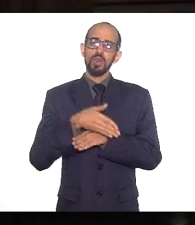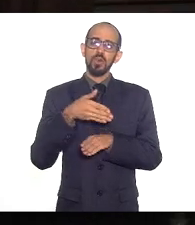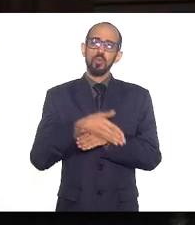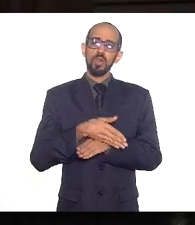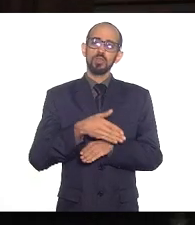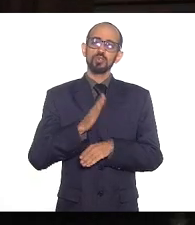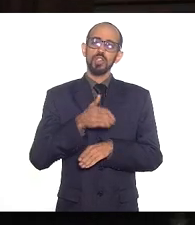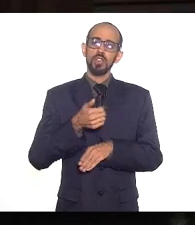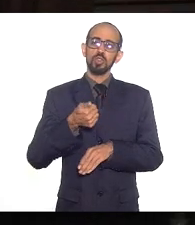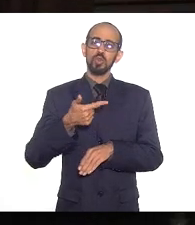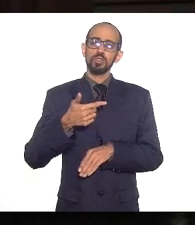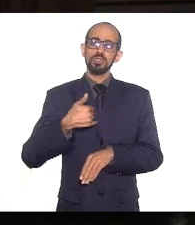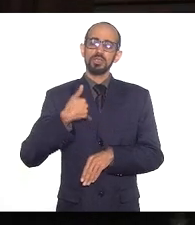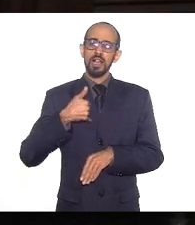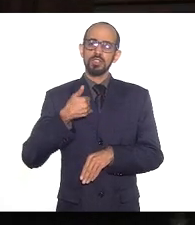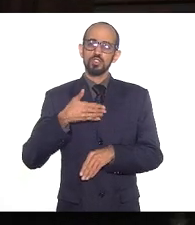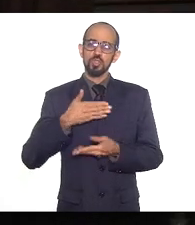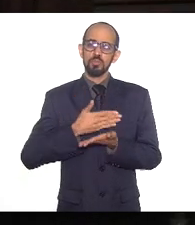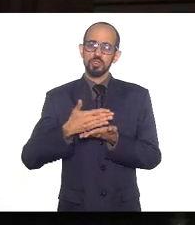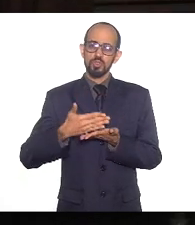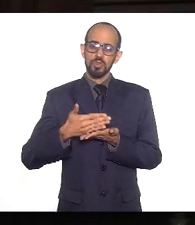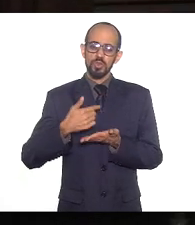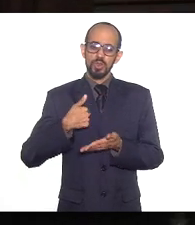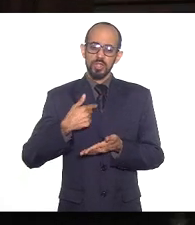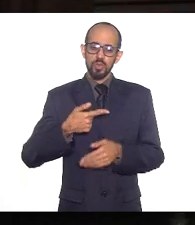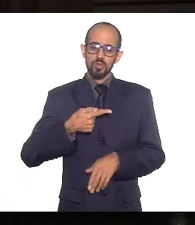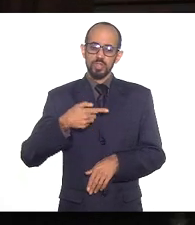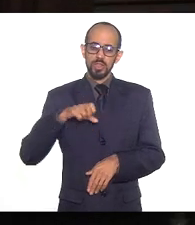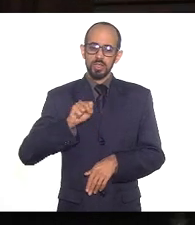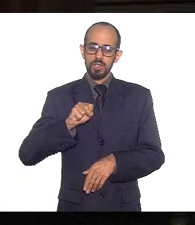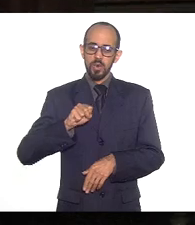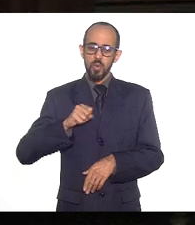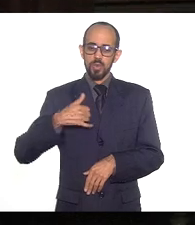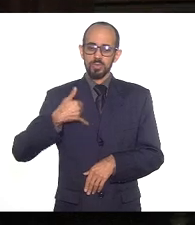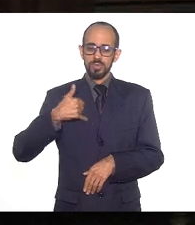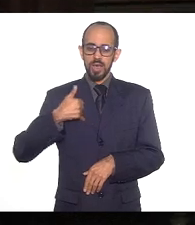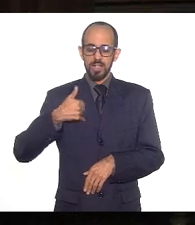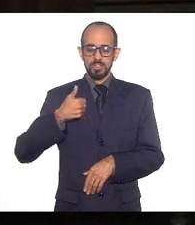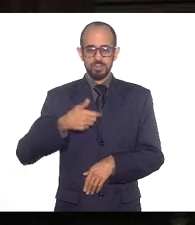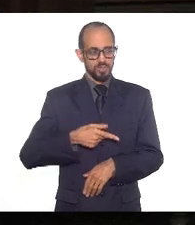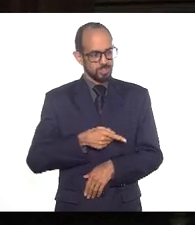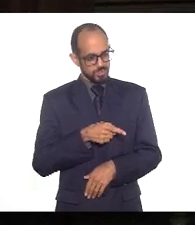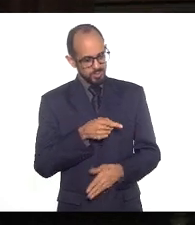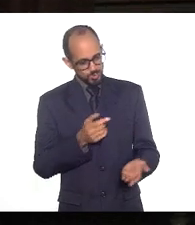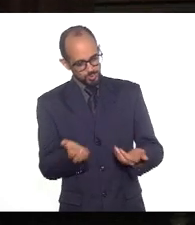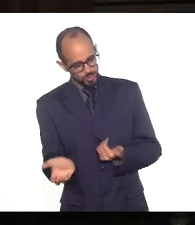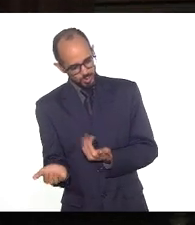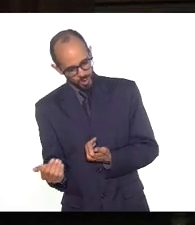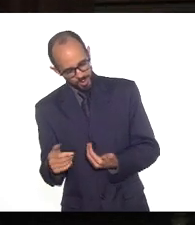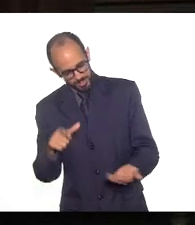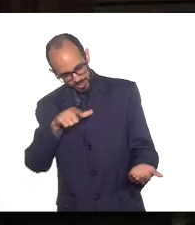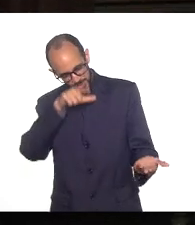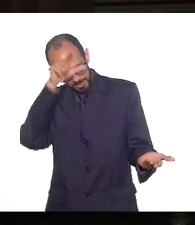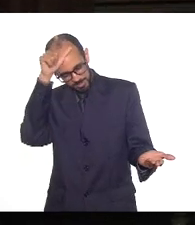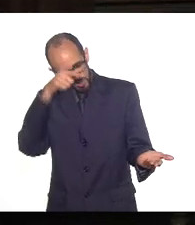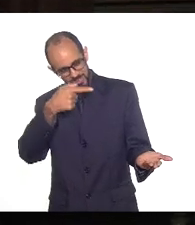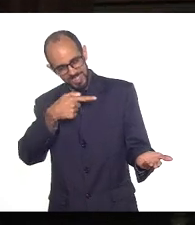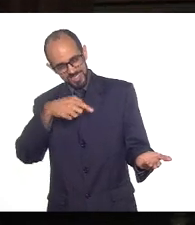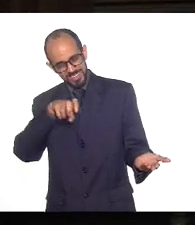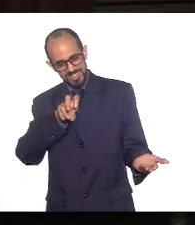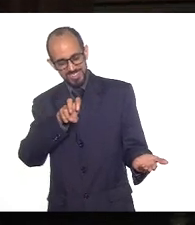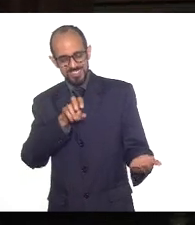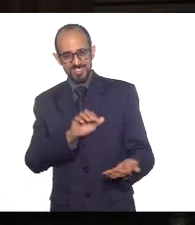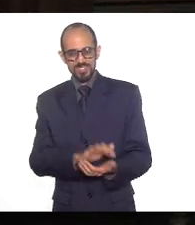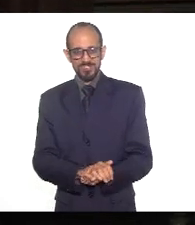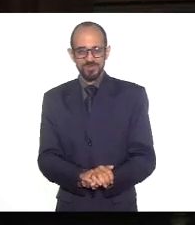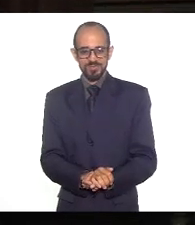com 78 anos né e o jovem Zinho ali Luiz Paulo com 75 só é Eu